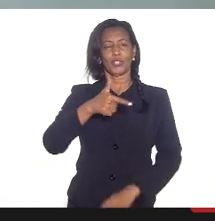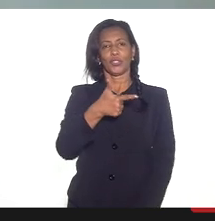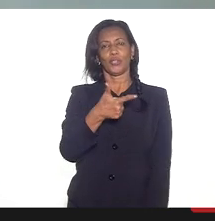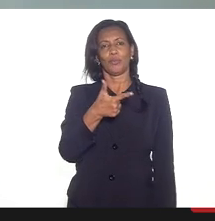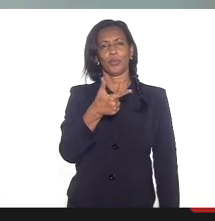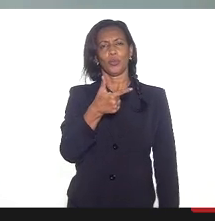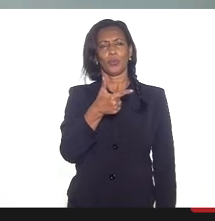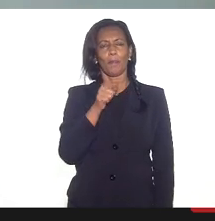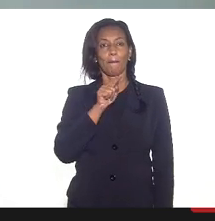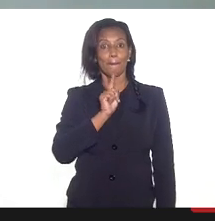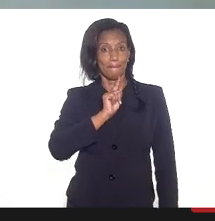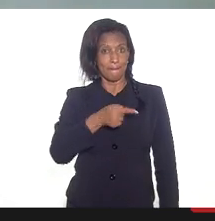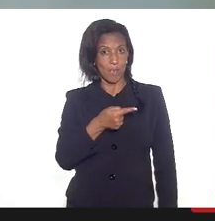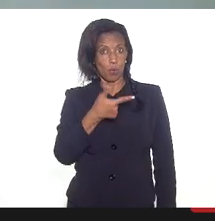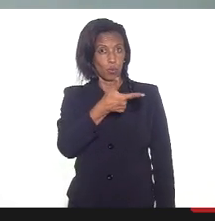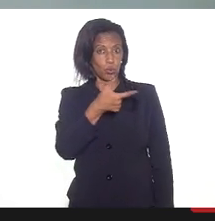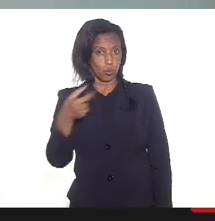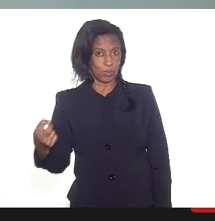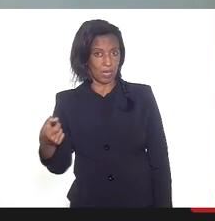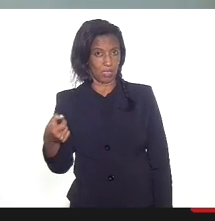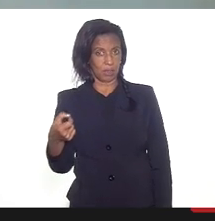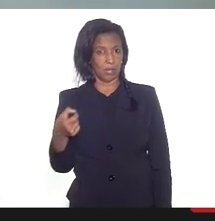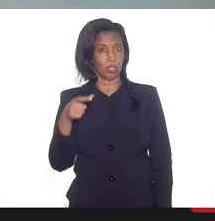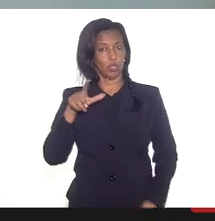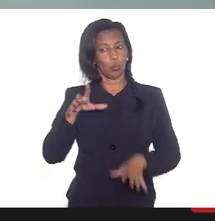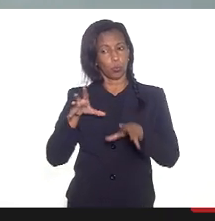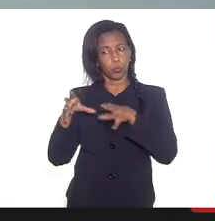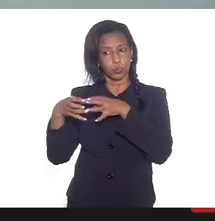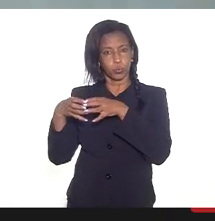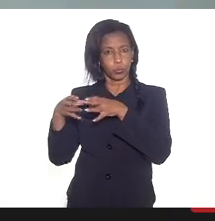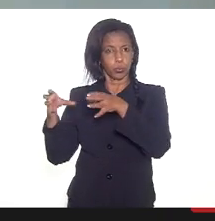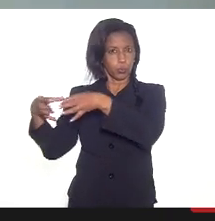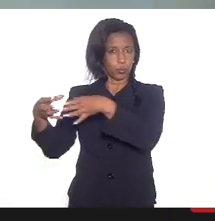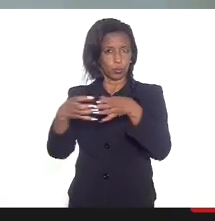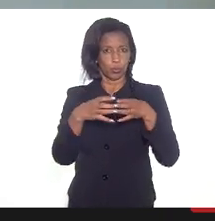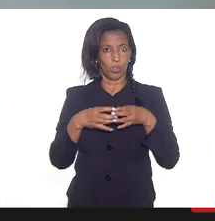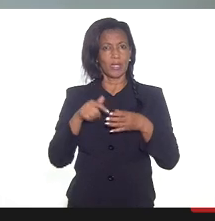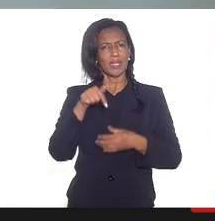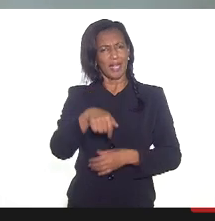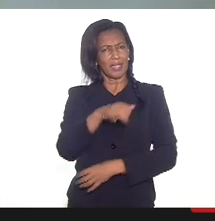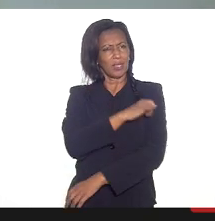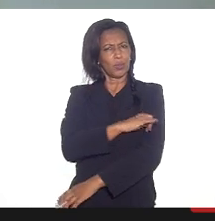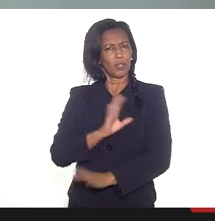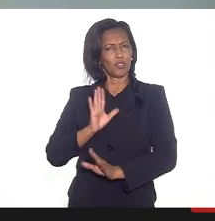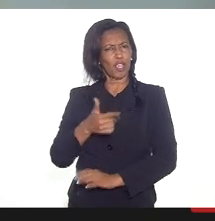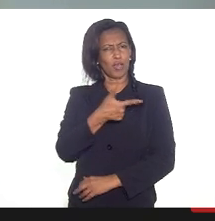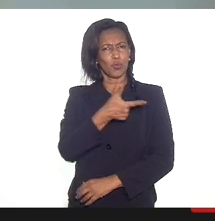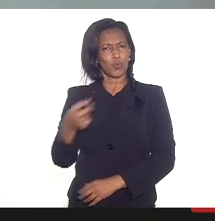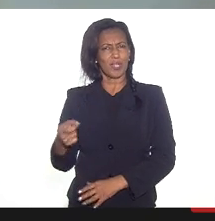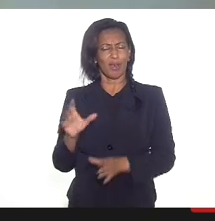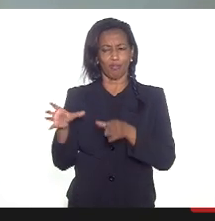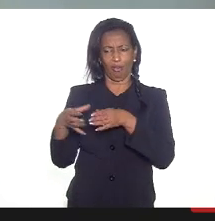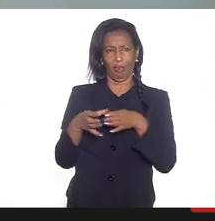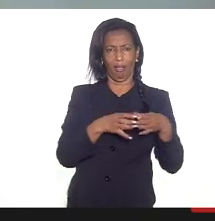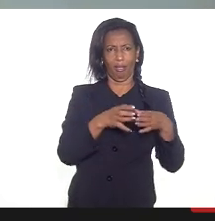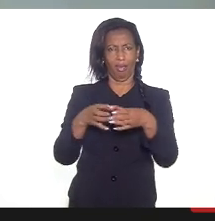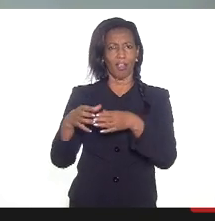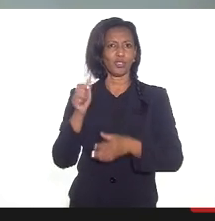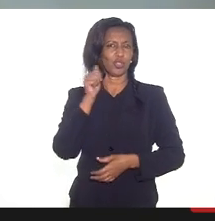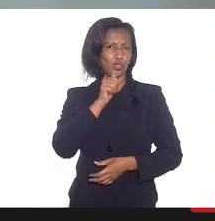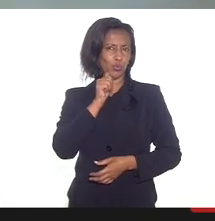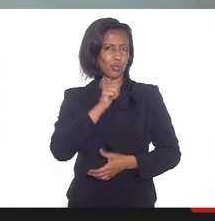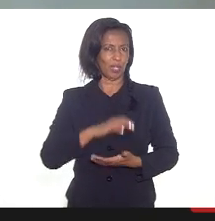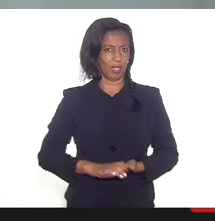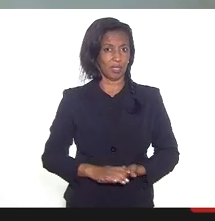Brasil, e aqui no Rio nós já estamos chegando em 200 coletivos de mulheres. E